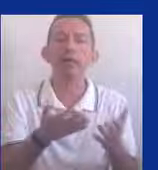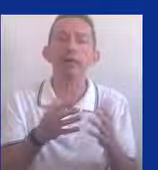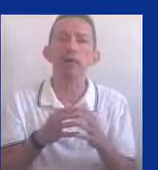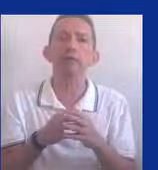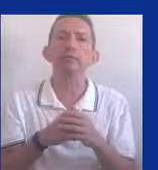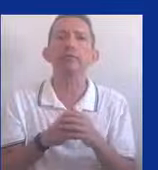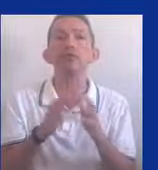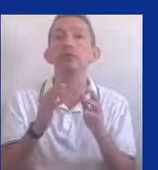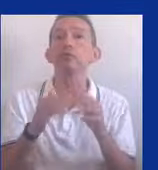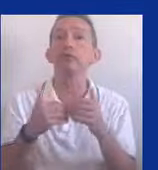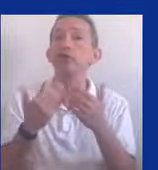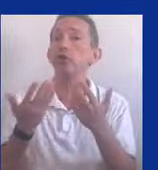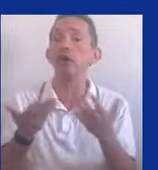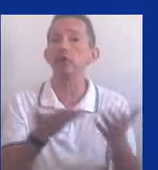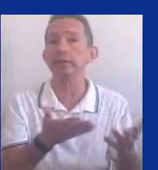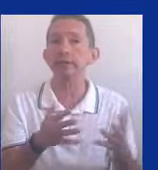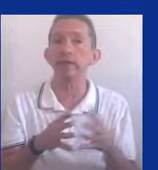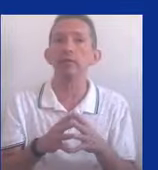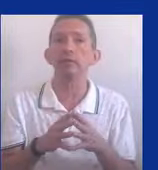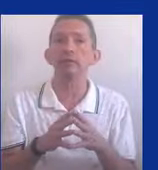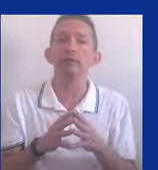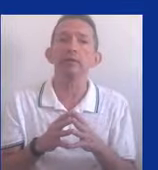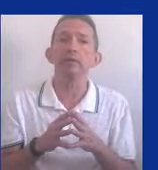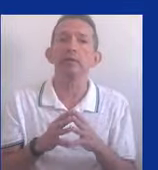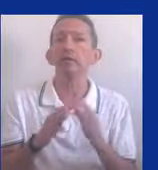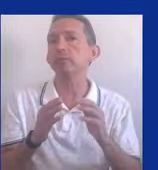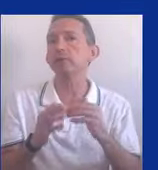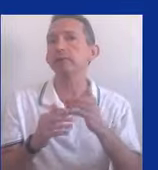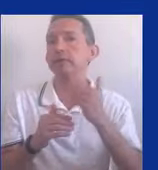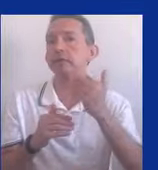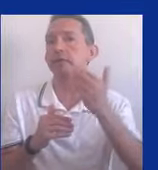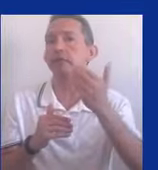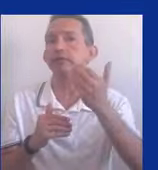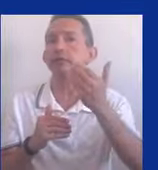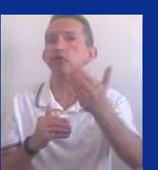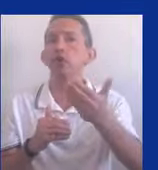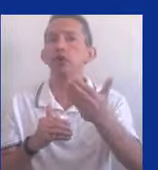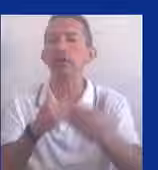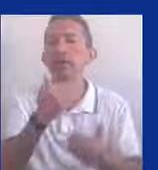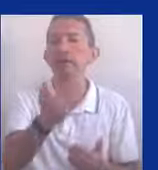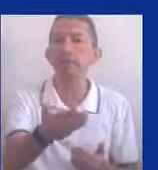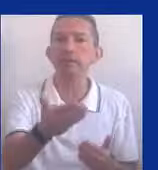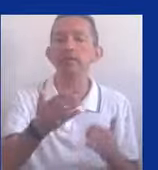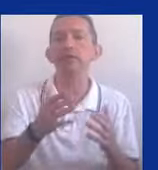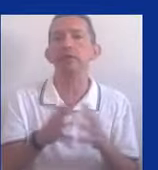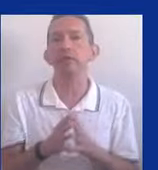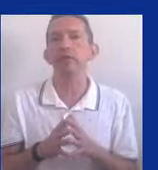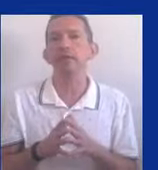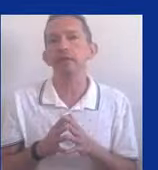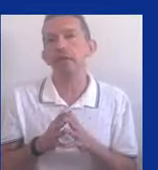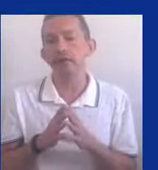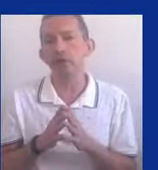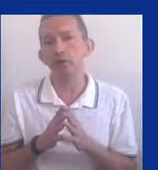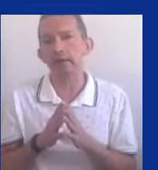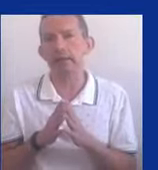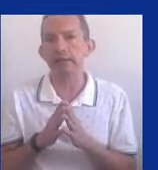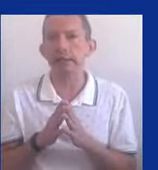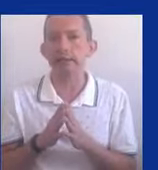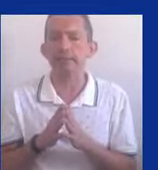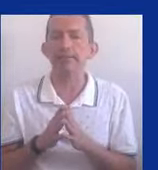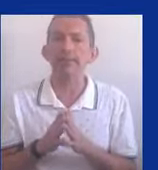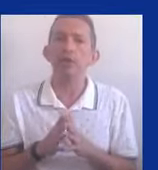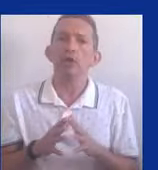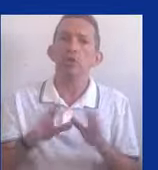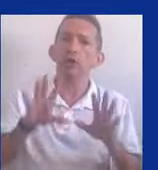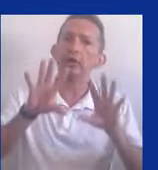organelas ou organoides, porque funcionam como se fossem órgãos da célula. Então vai ter uma função fisiológica específica, cada organela